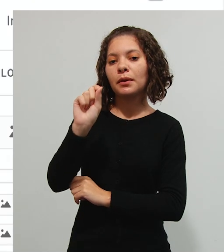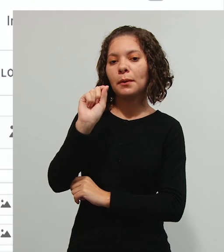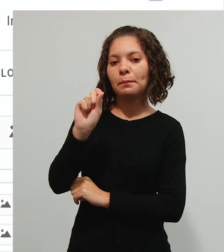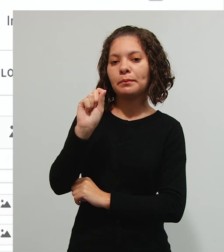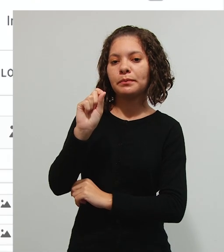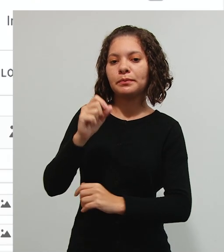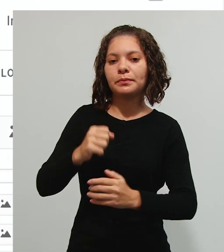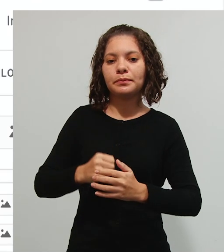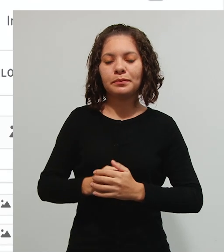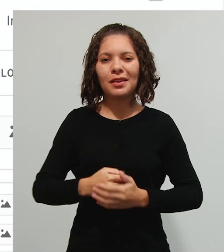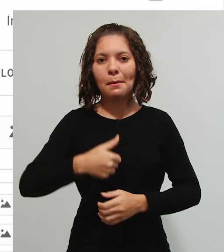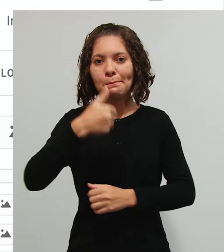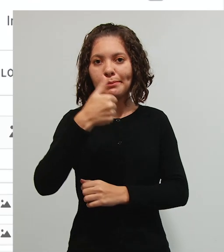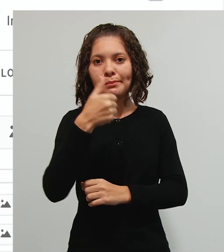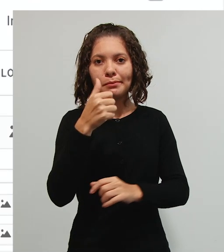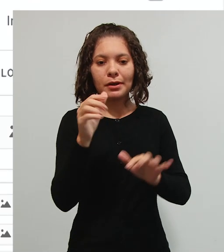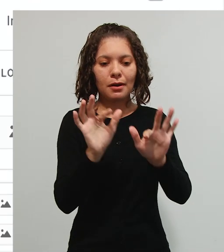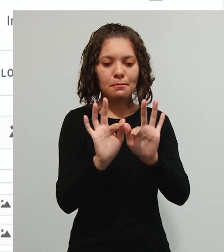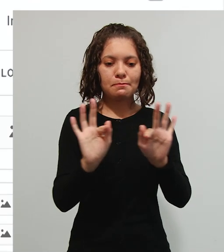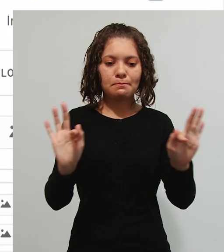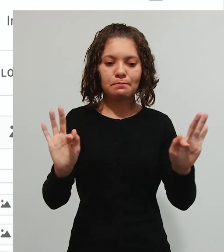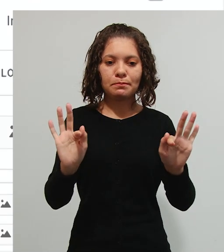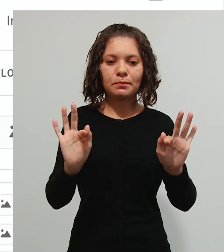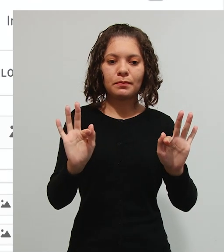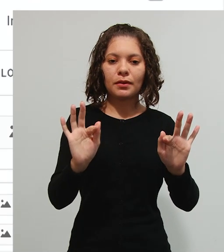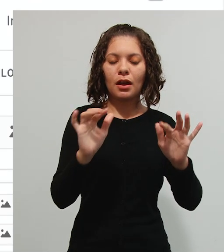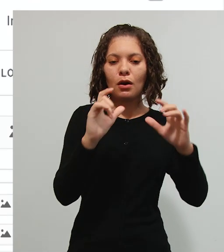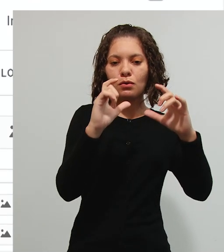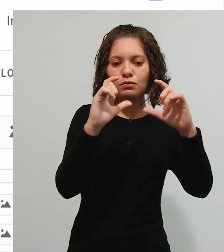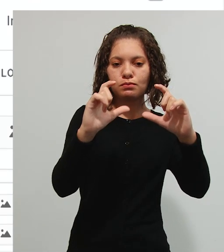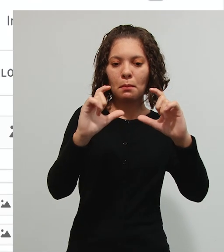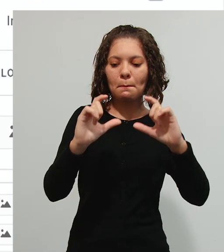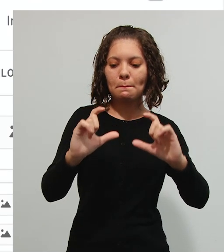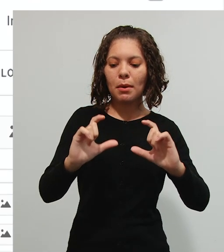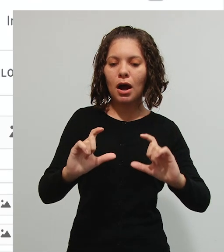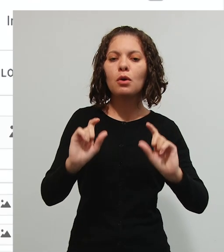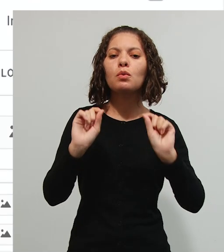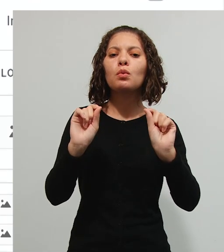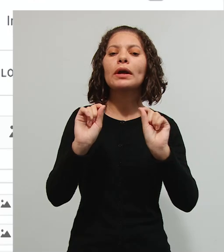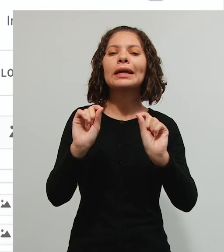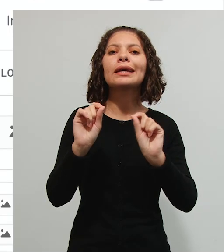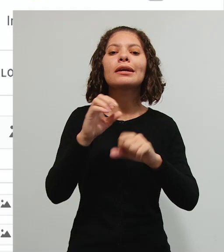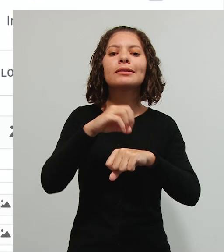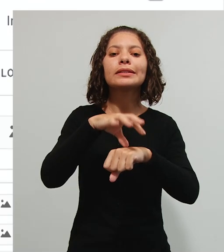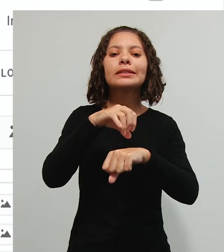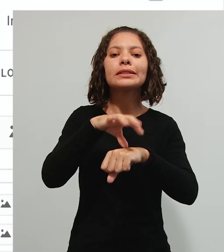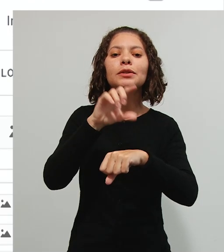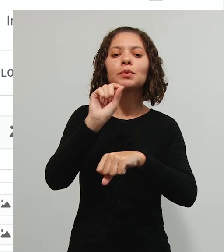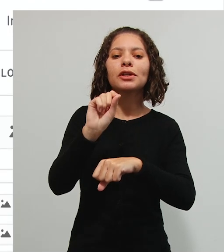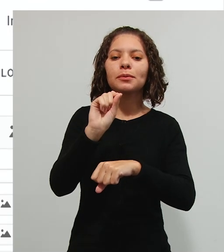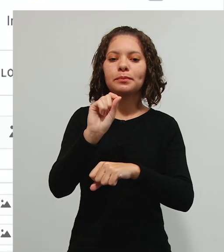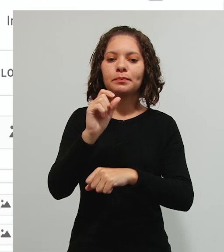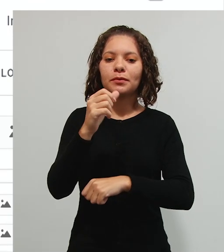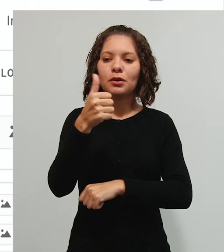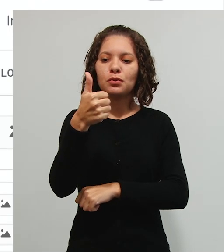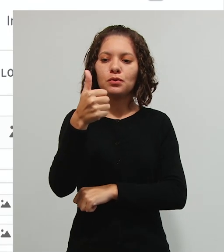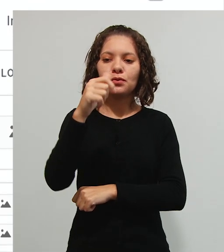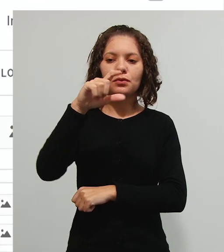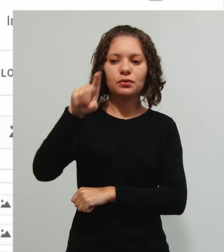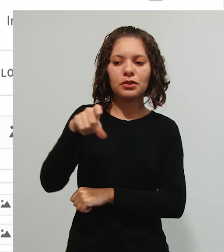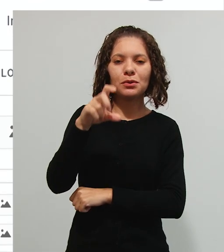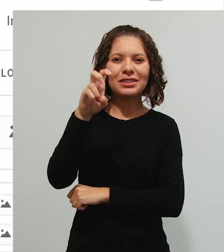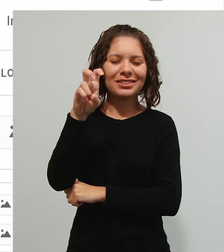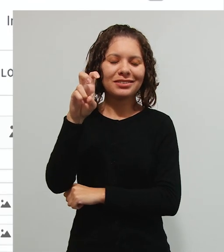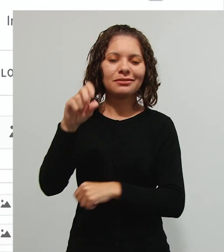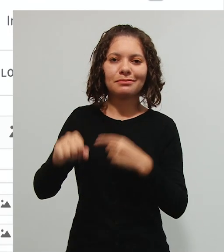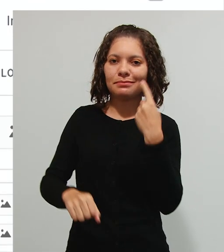entre as linhas, que o recomendado pela ABNT é de 1,5. Mas você pode trabalhar com um